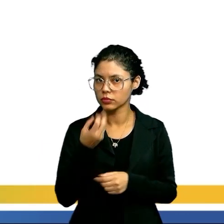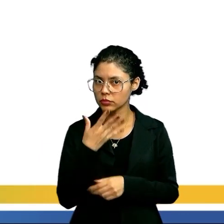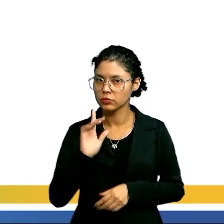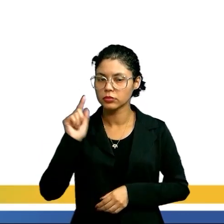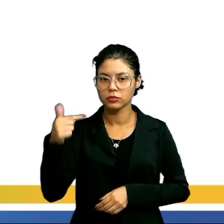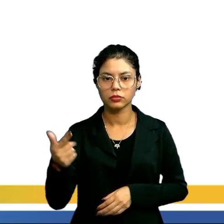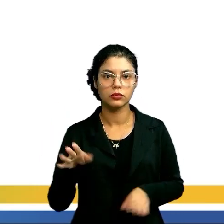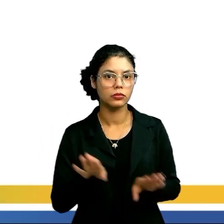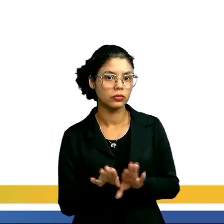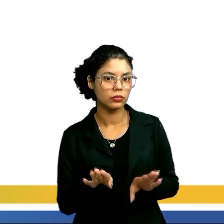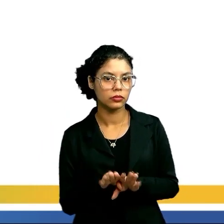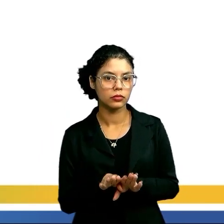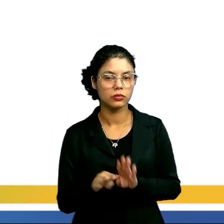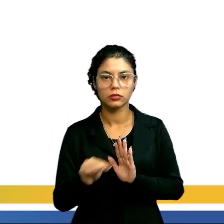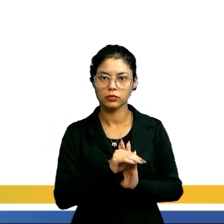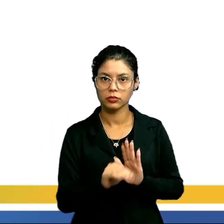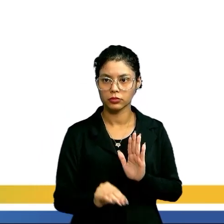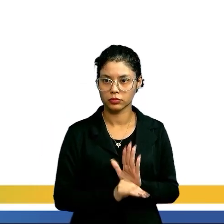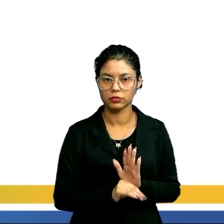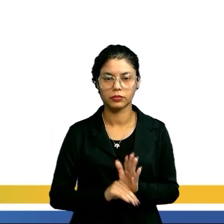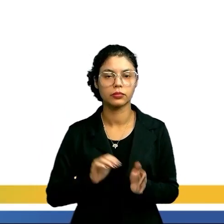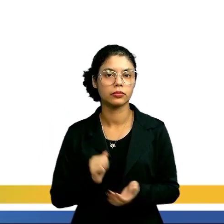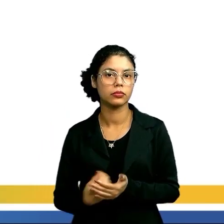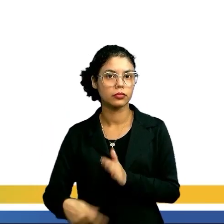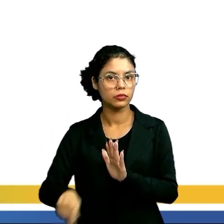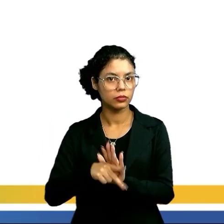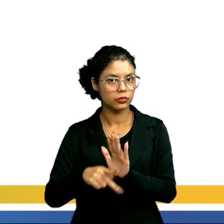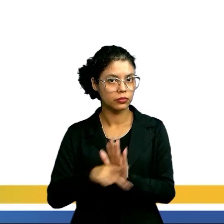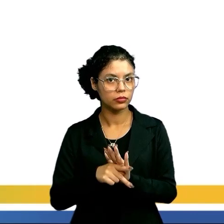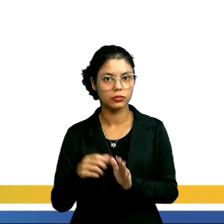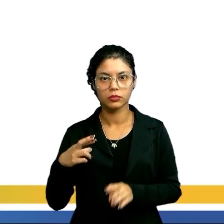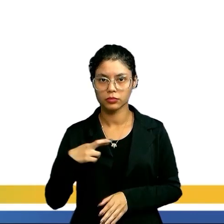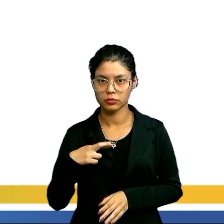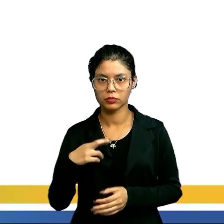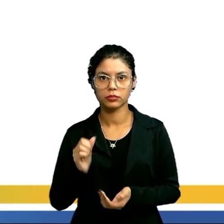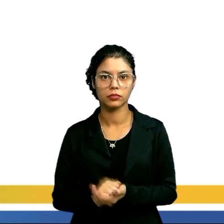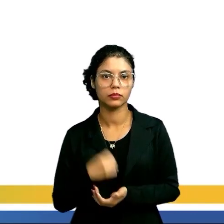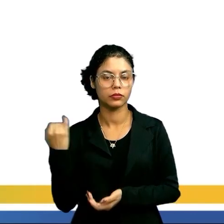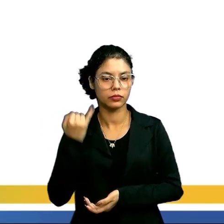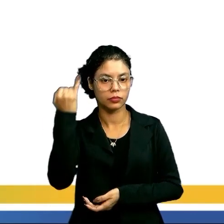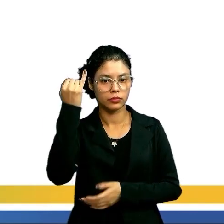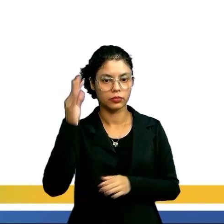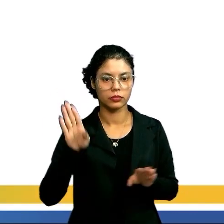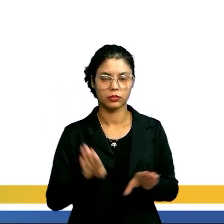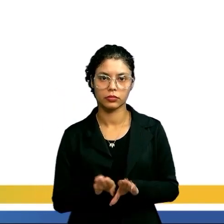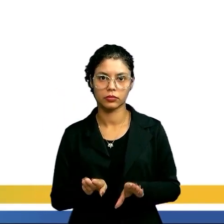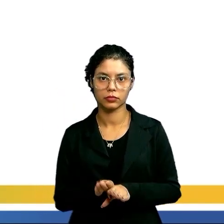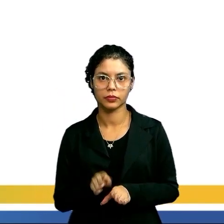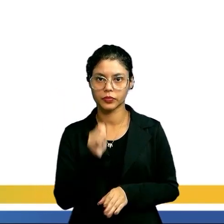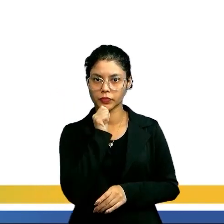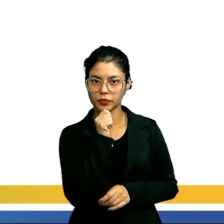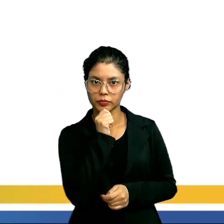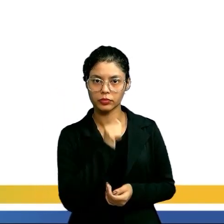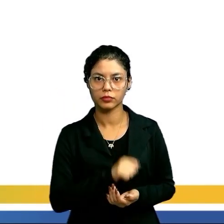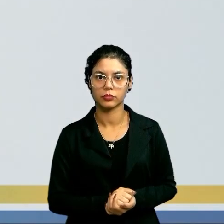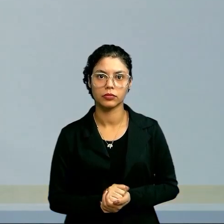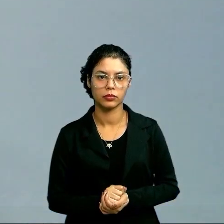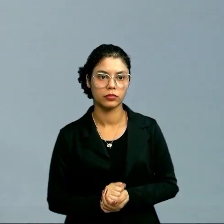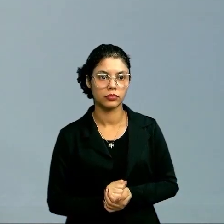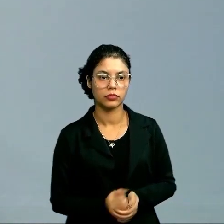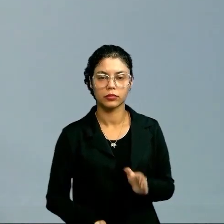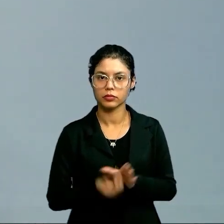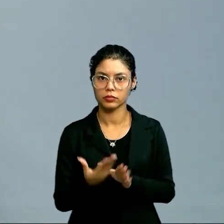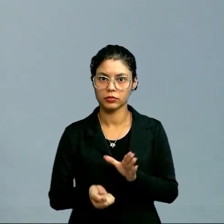para quem não é de uma classe abastada? Se propriedade privada é importante para o grande latifúndio, para que ele possa